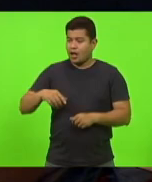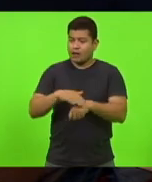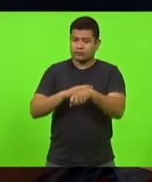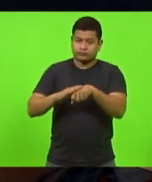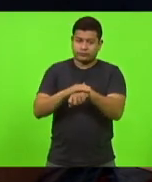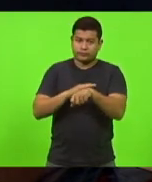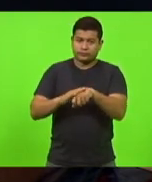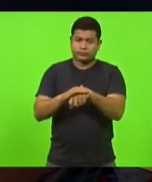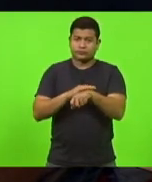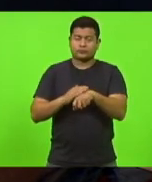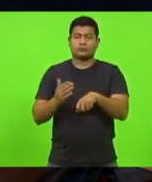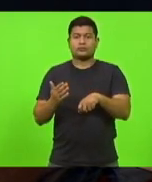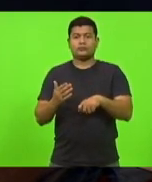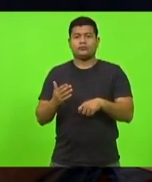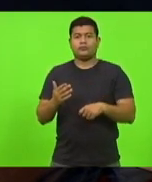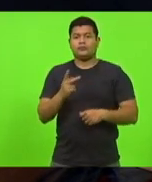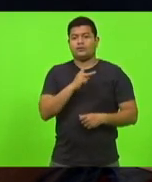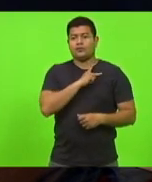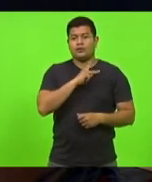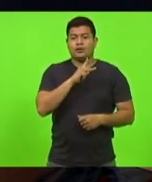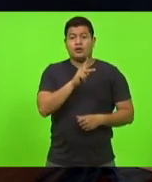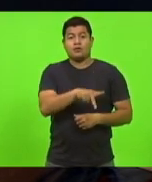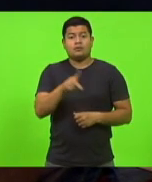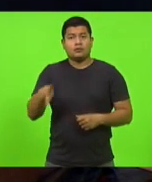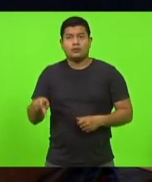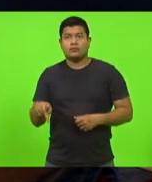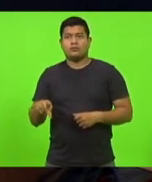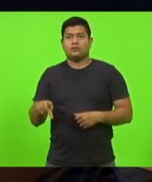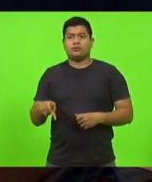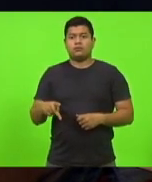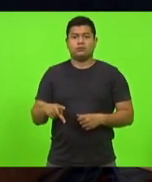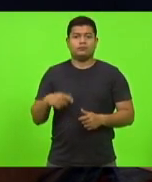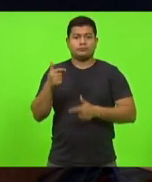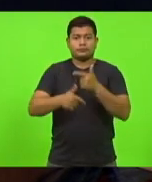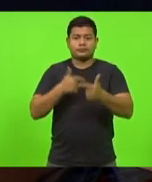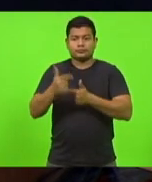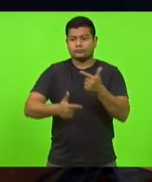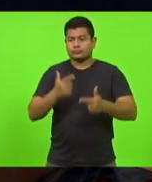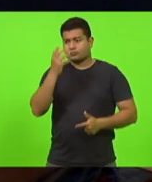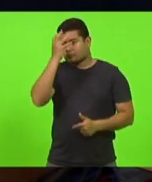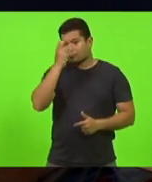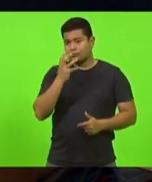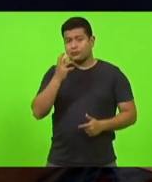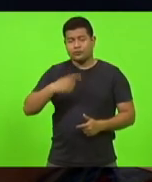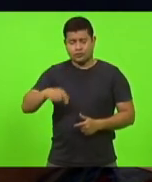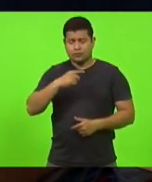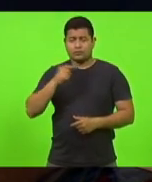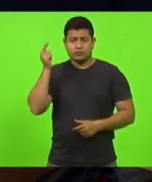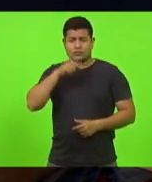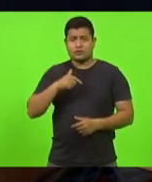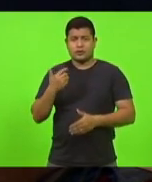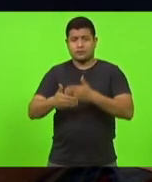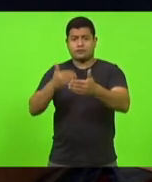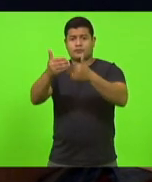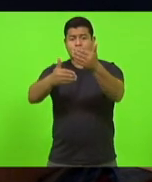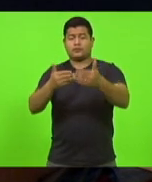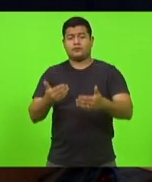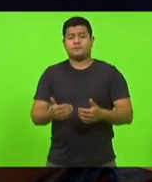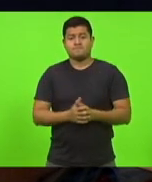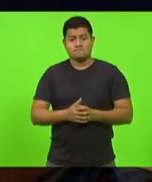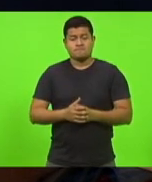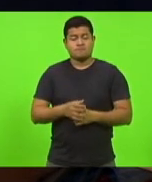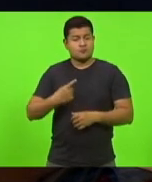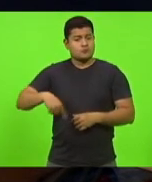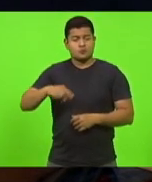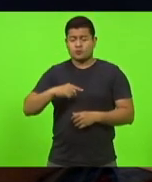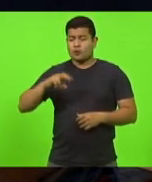É com diálogo, professores. É com um trabalho sério que a gente vai avançar na carreira. Nós todos aqui